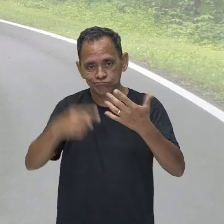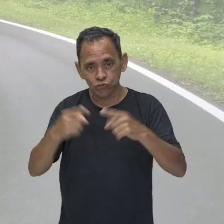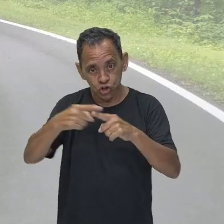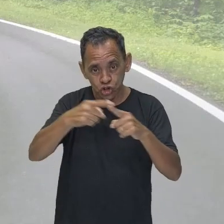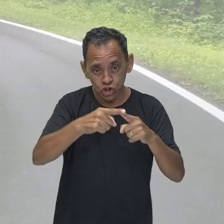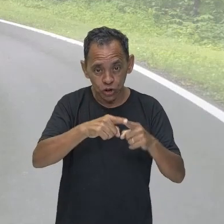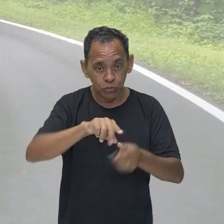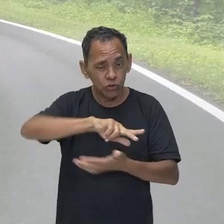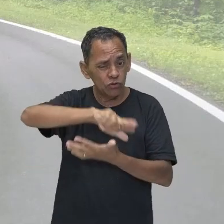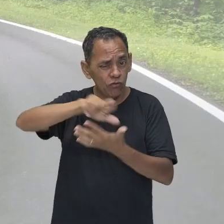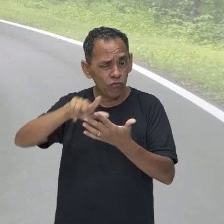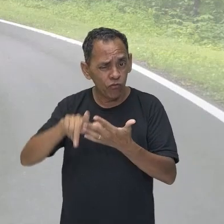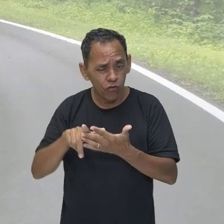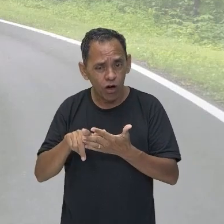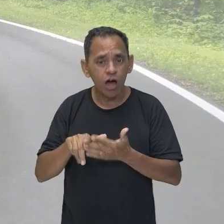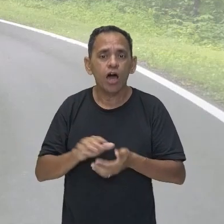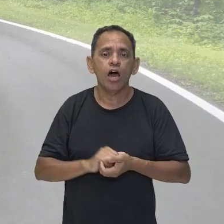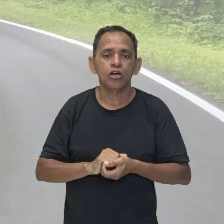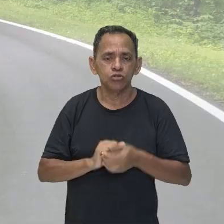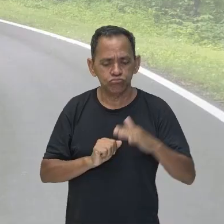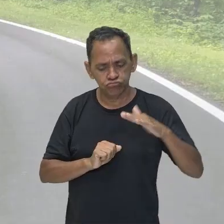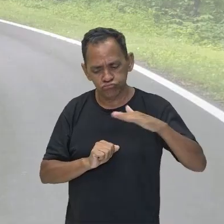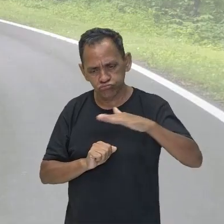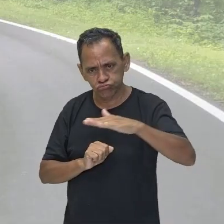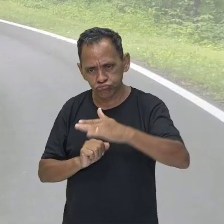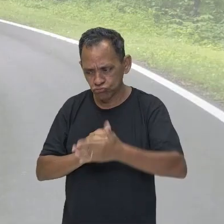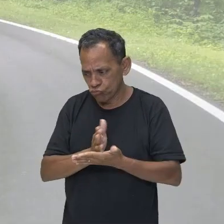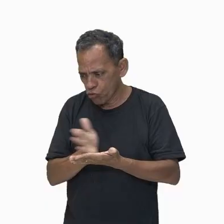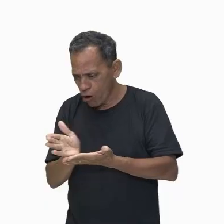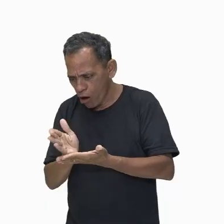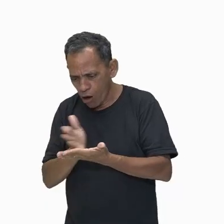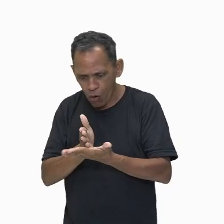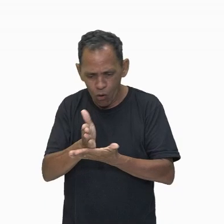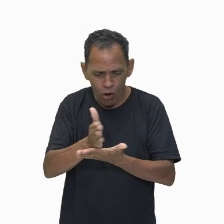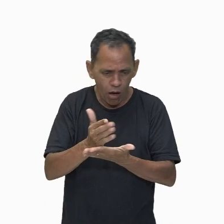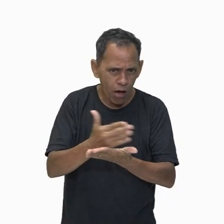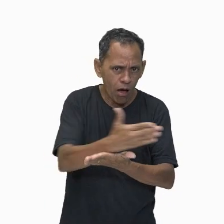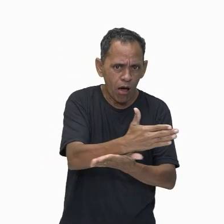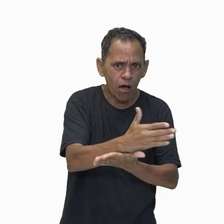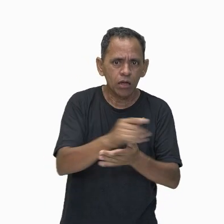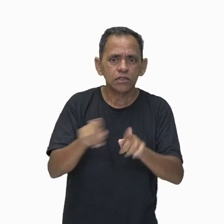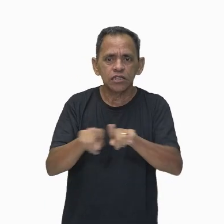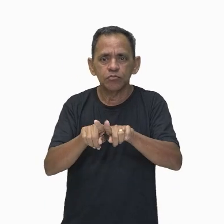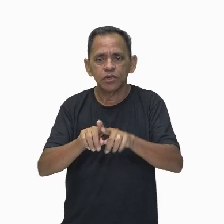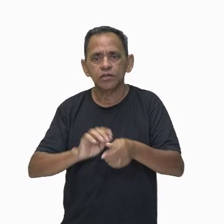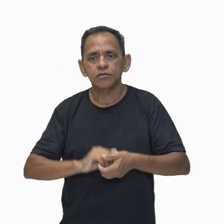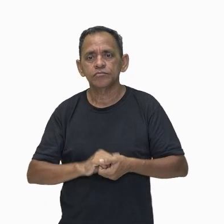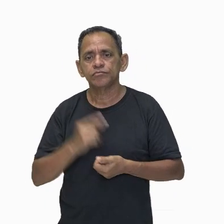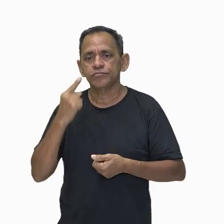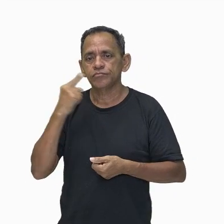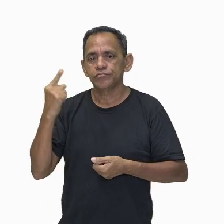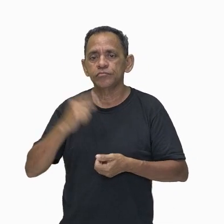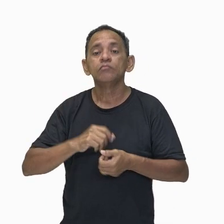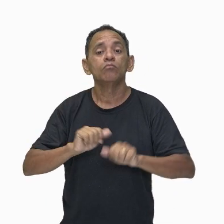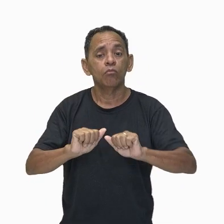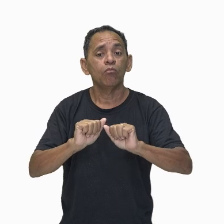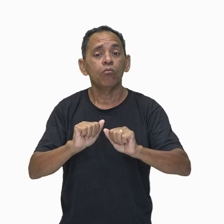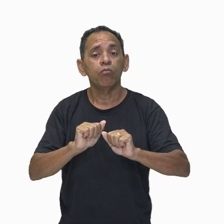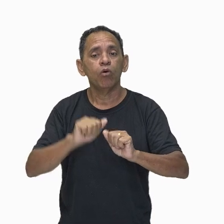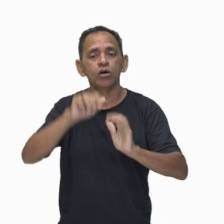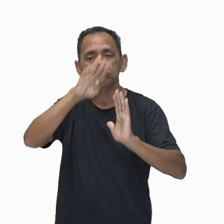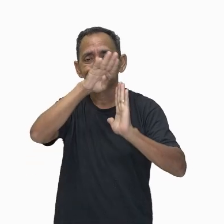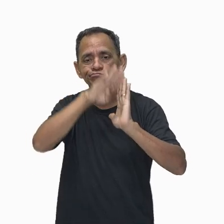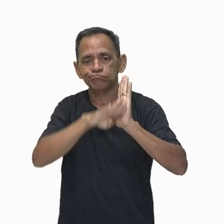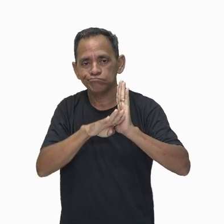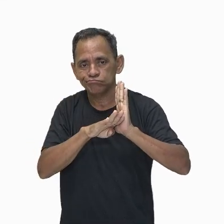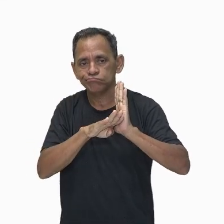pessoal? Que diferentes tipos são esses, professor? São esses aqui, olha só. A gente pode classificar o movimento